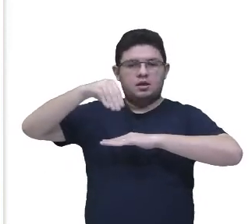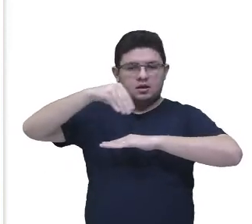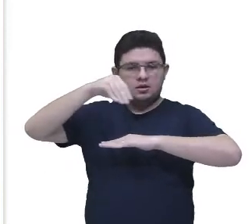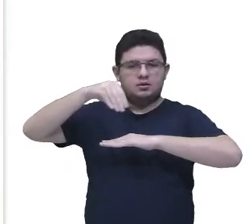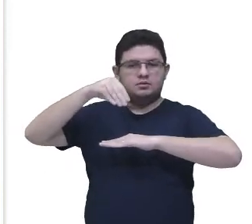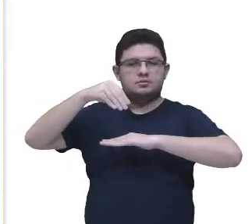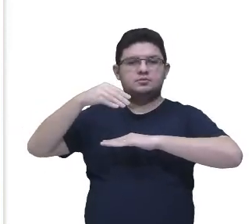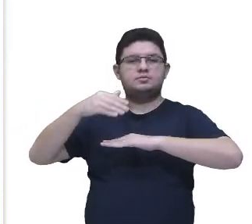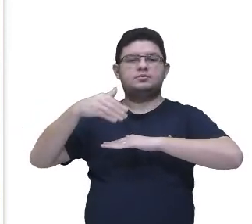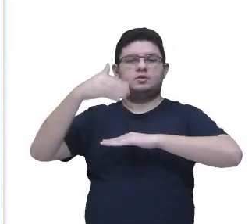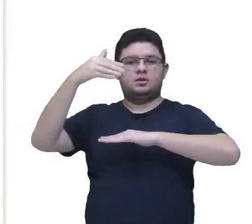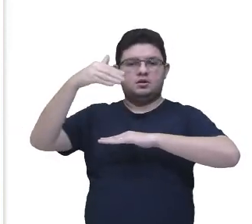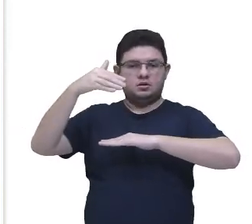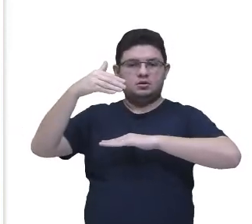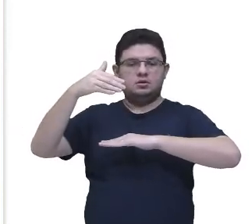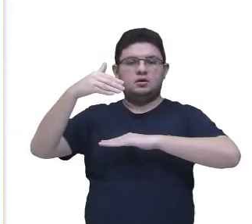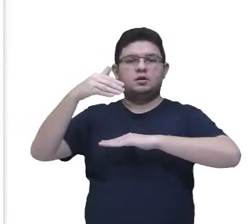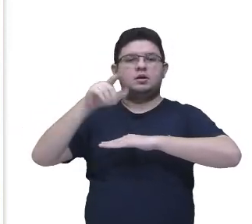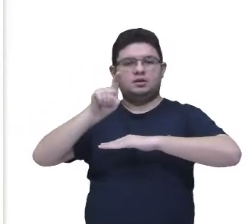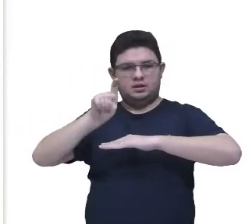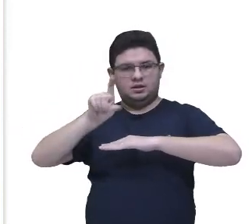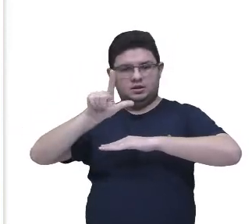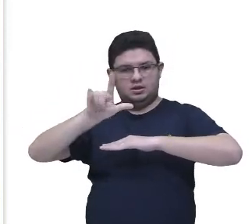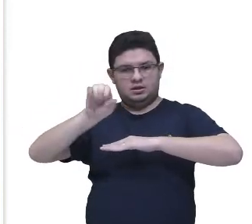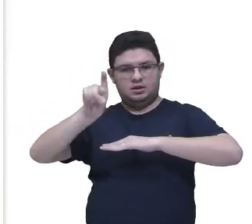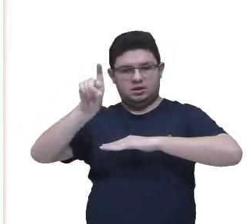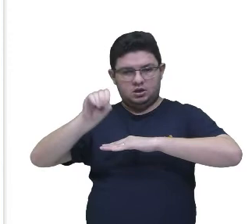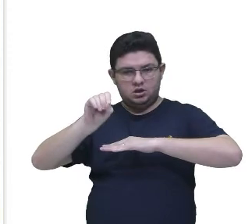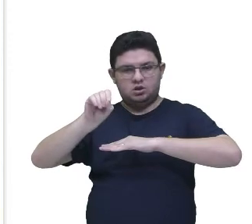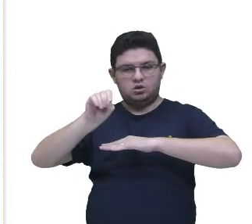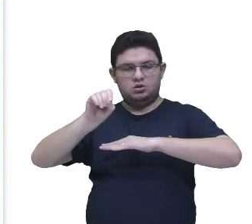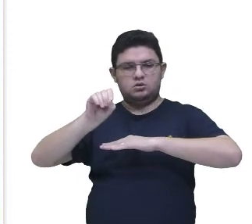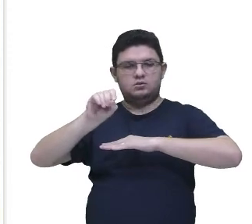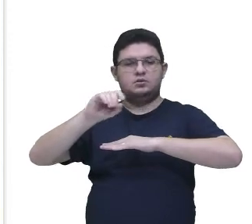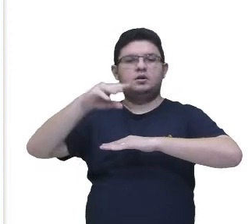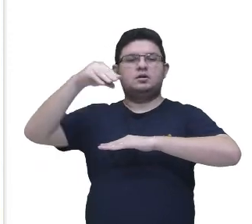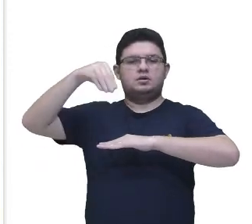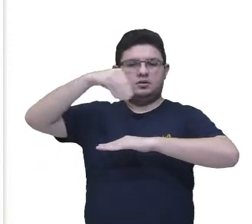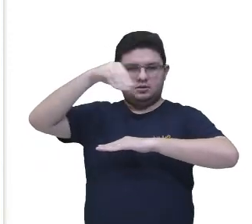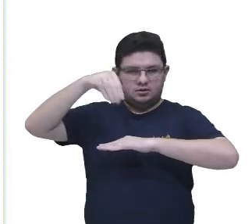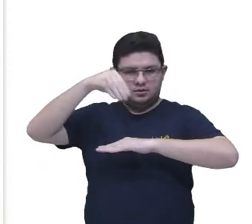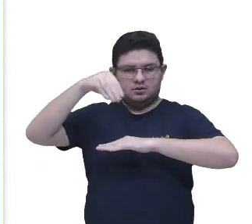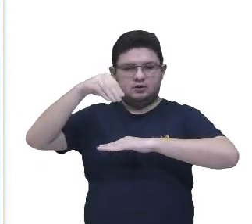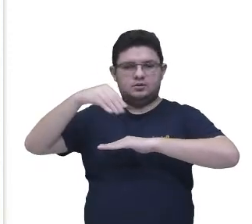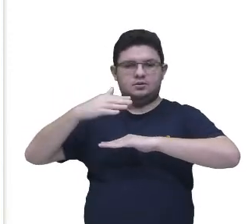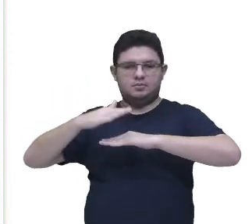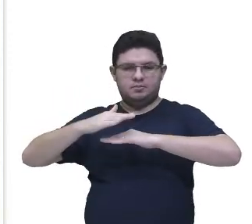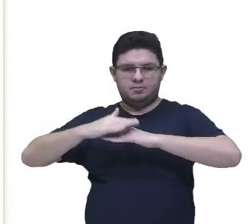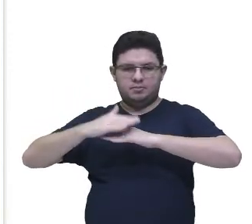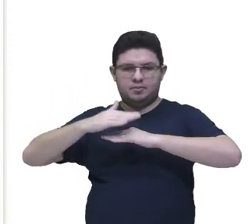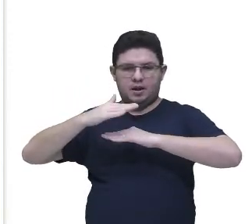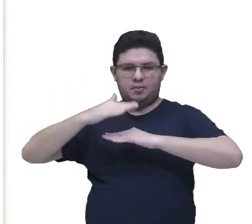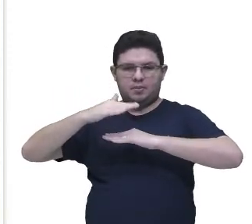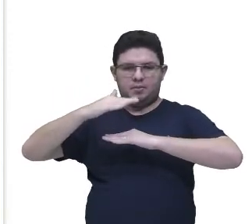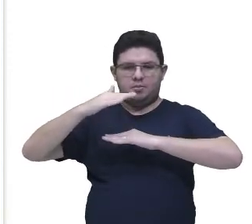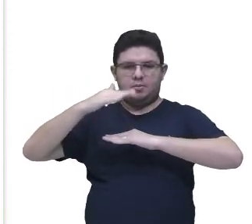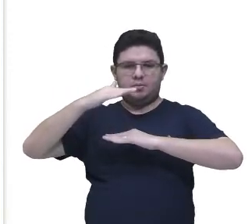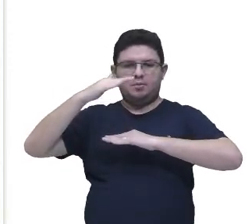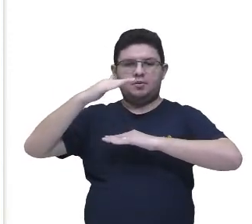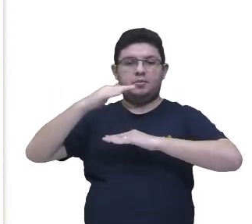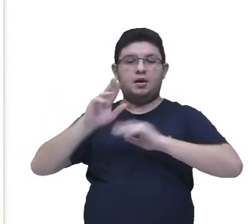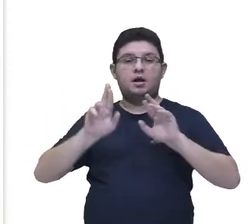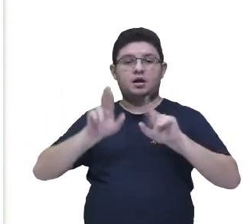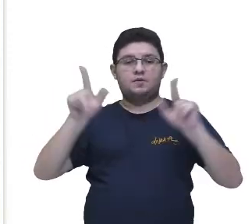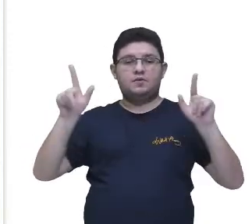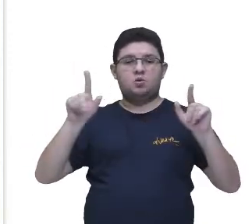e terra, tá bom? Que vai ficar, é assim que vai funcionar o aterro sanitário. Só que a diferença é que vai ter